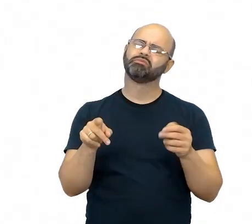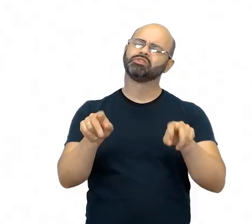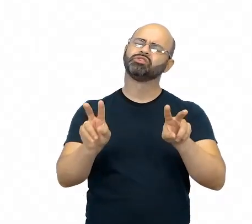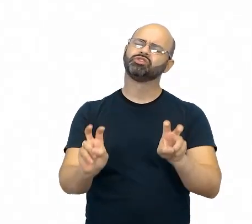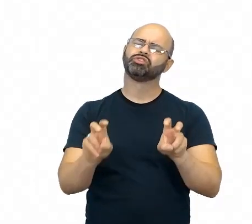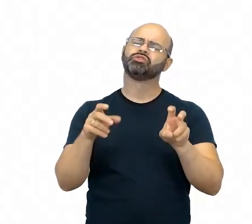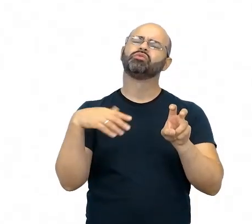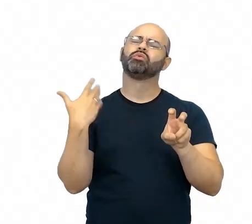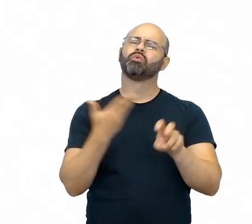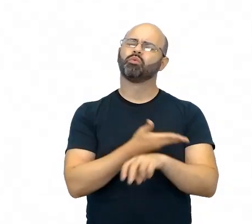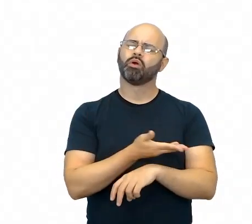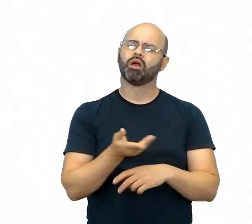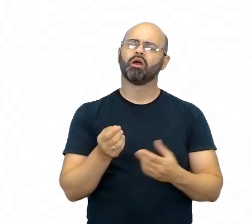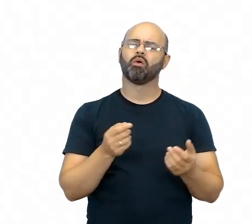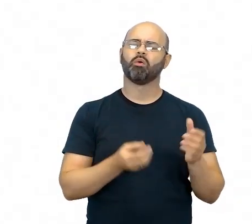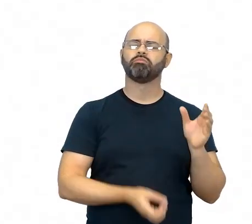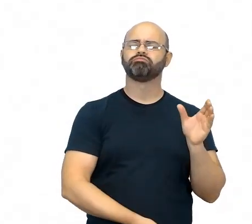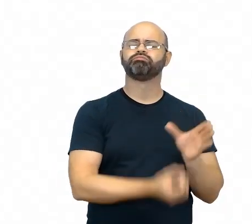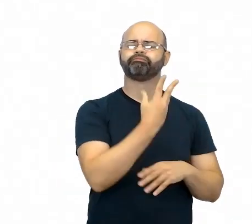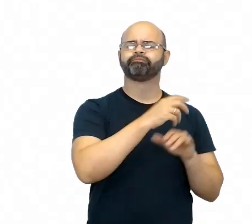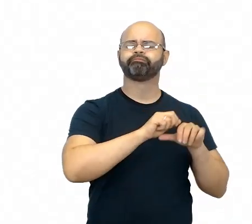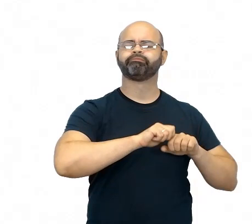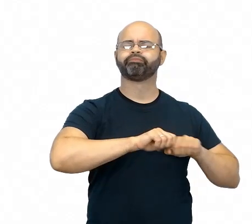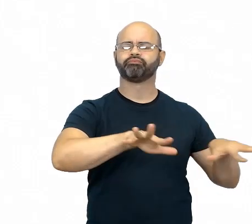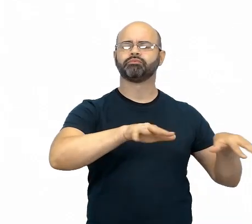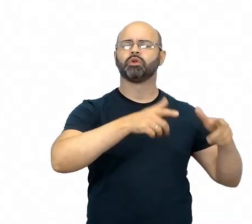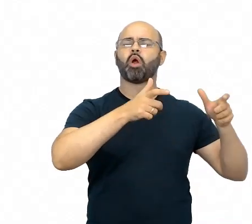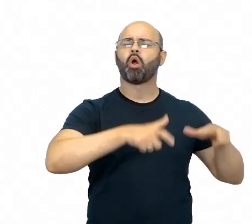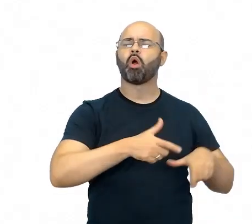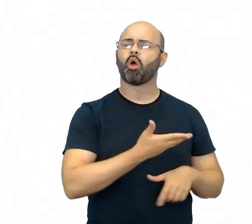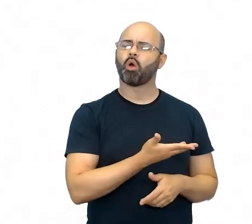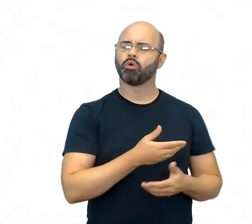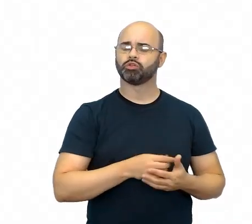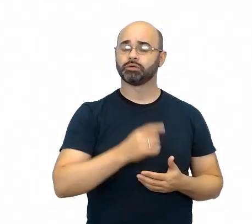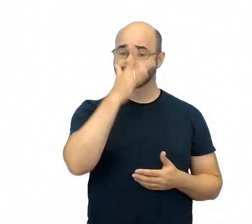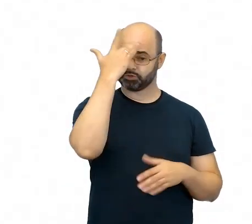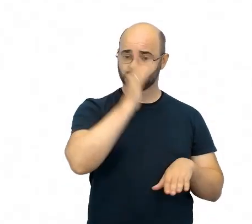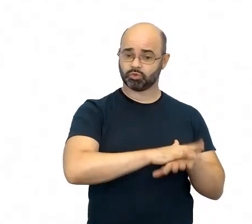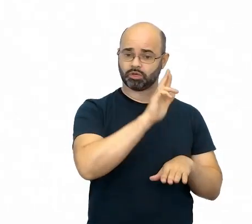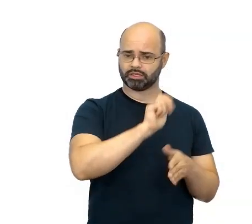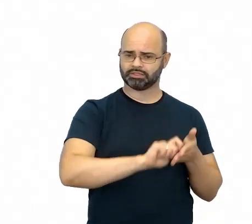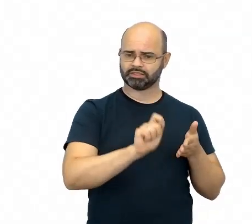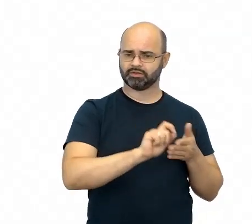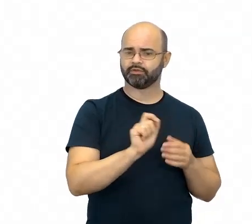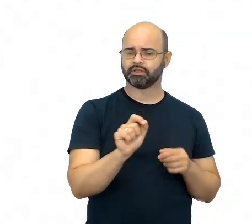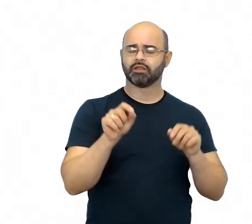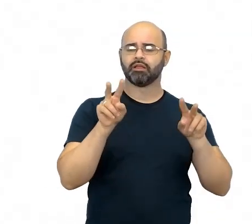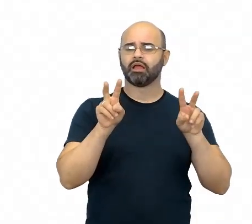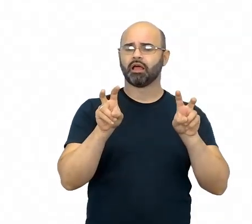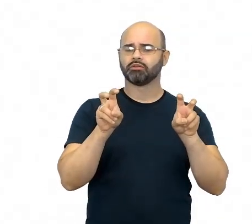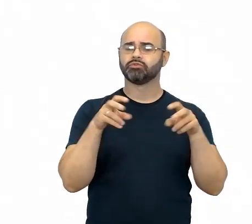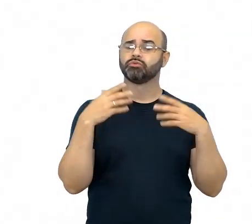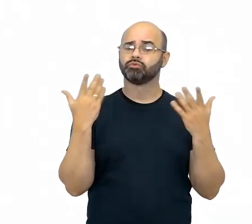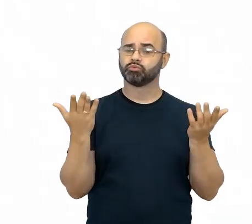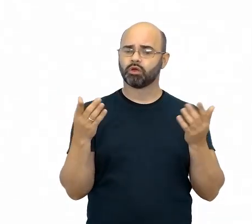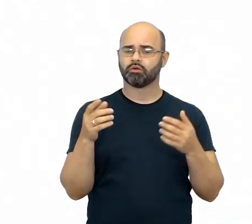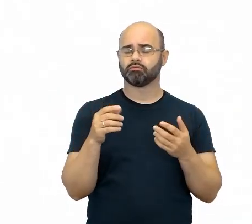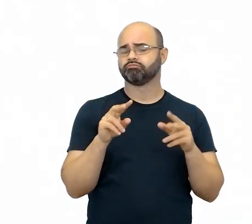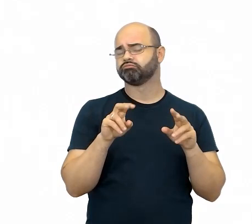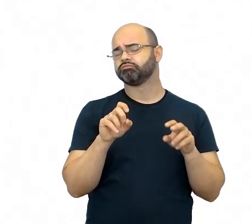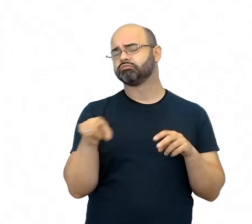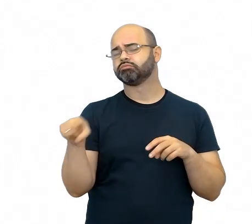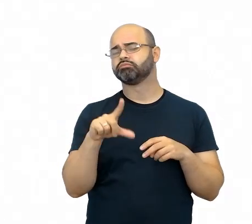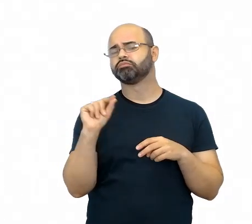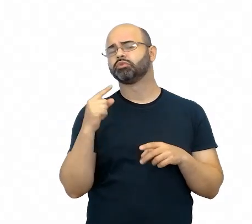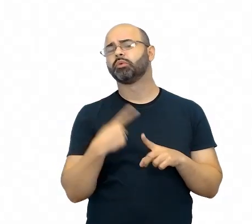foi publicado, quem o escreveu, qual o assunto e por que o escolheu.